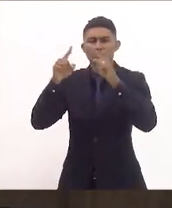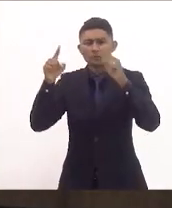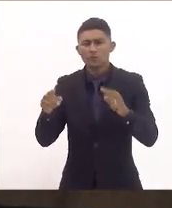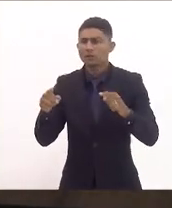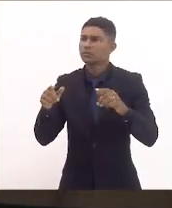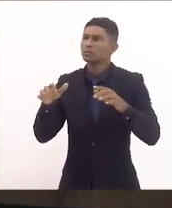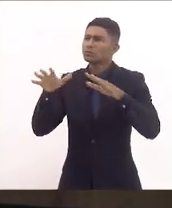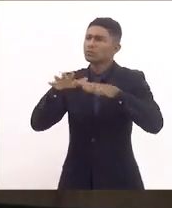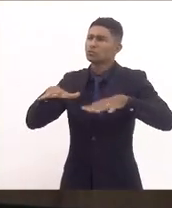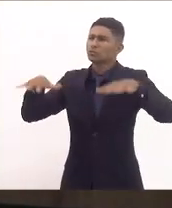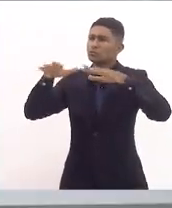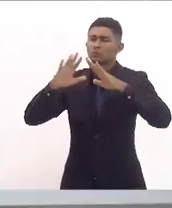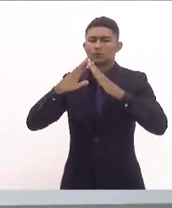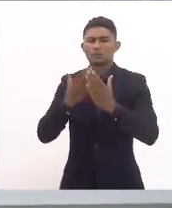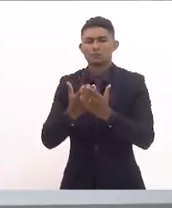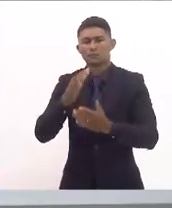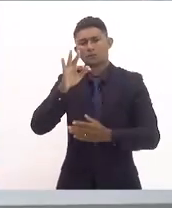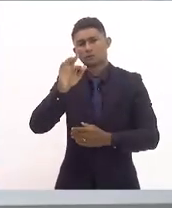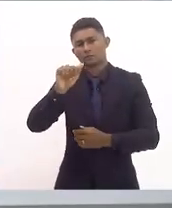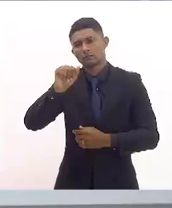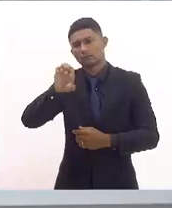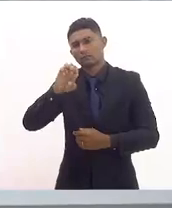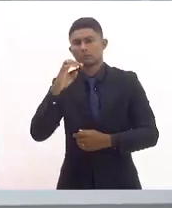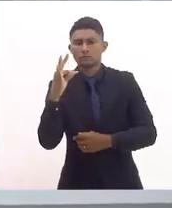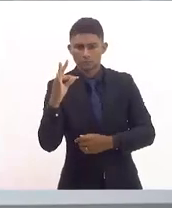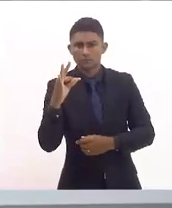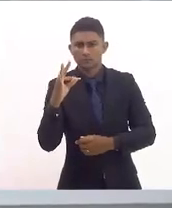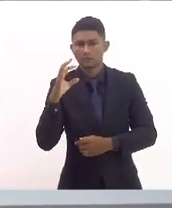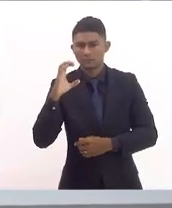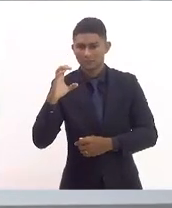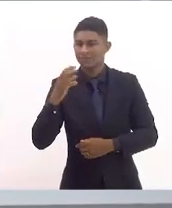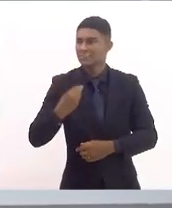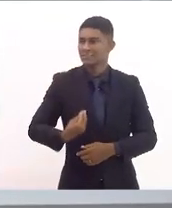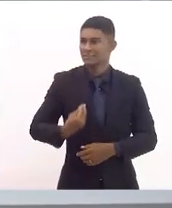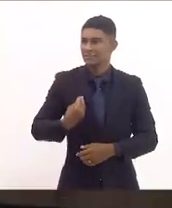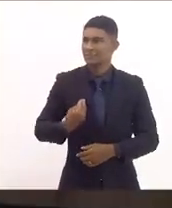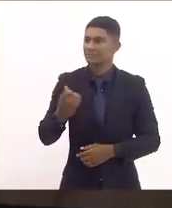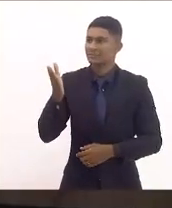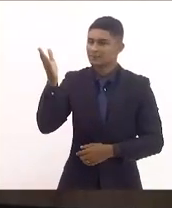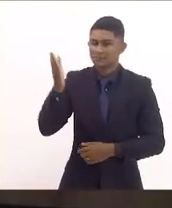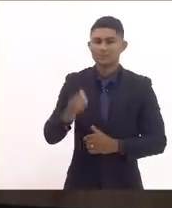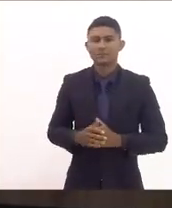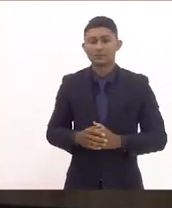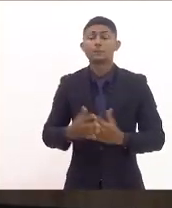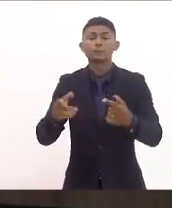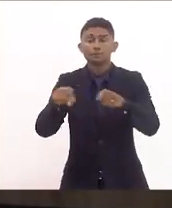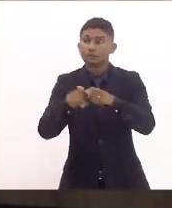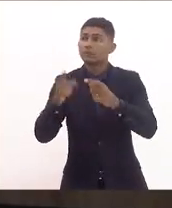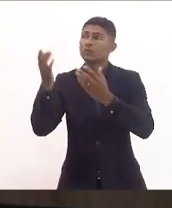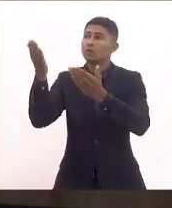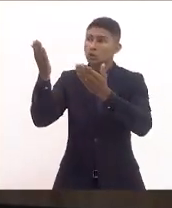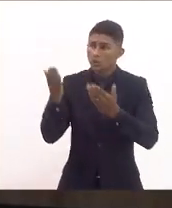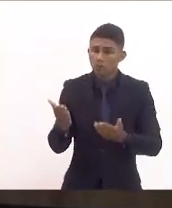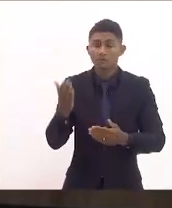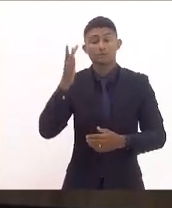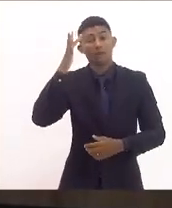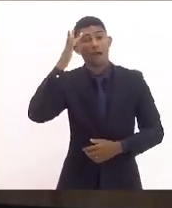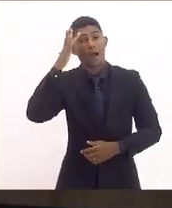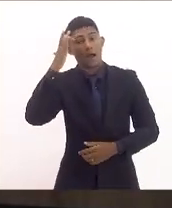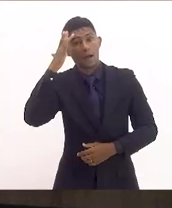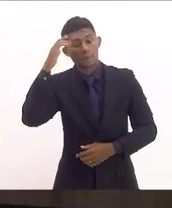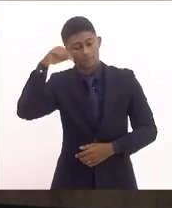todos os trabalhadores da Faetec aqui presente eu quero convidá-los a está aqui amanhã